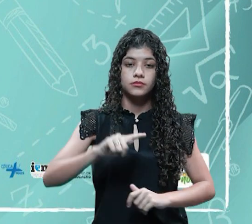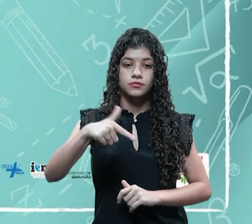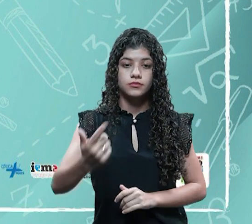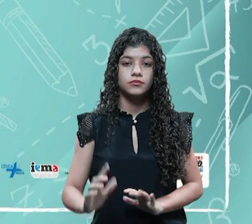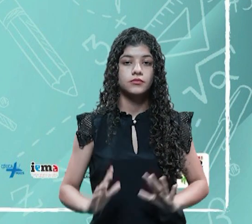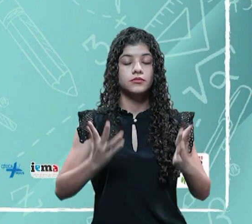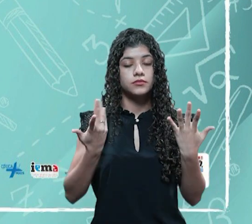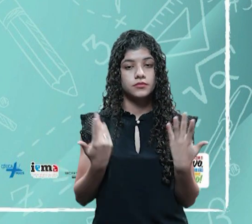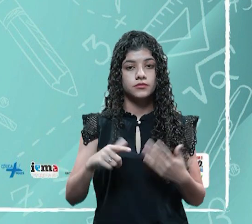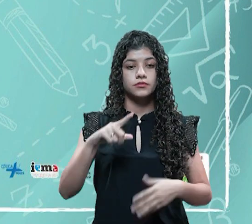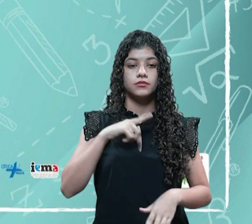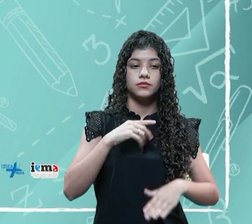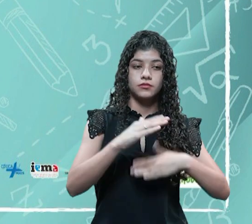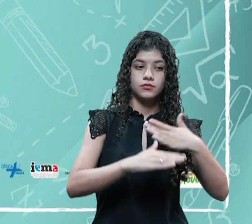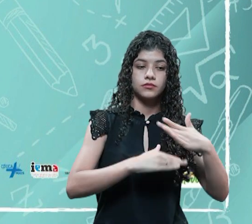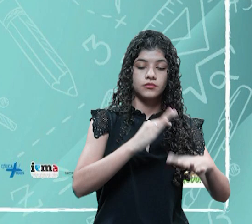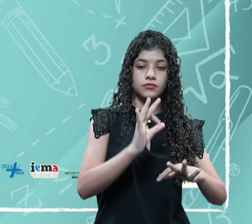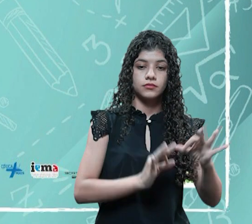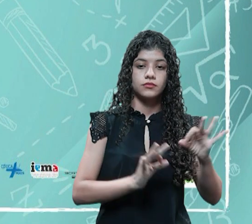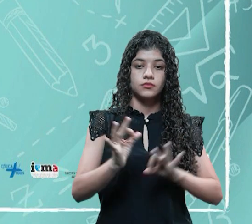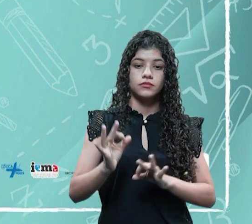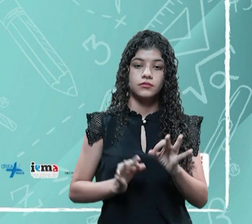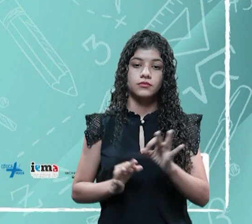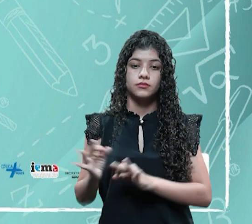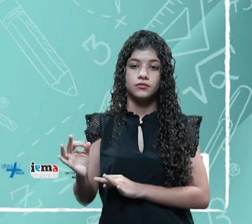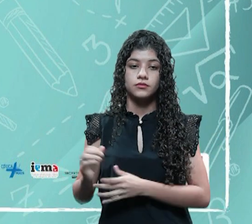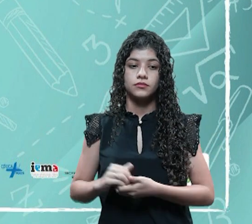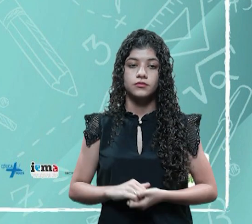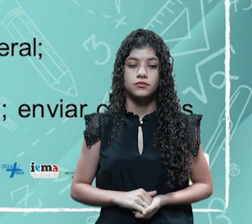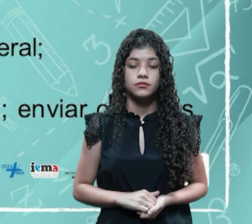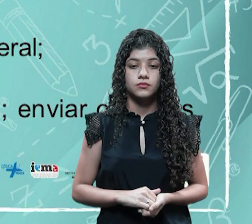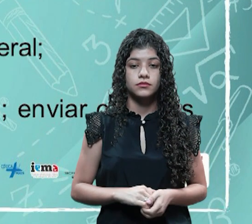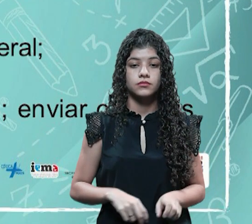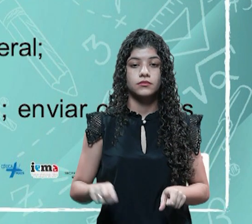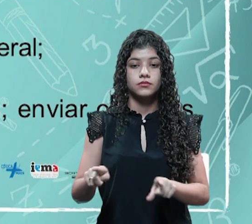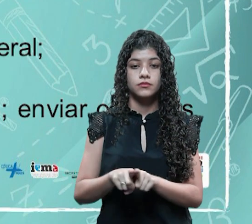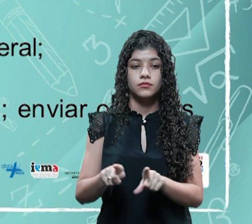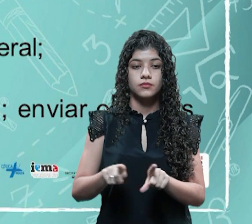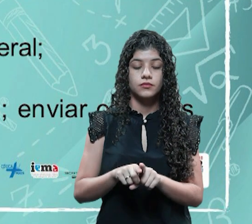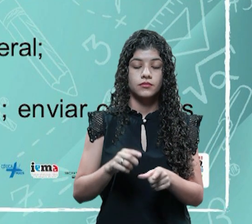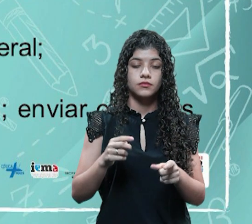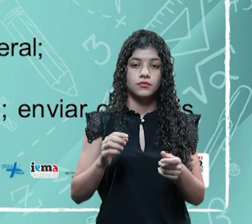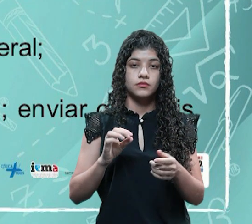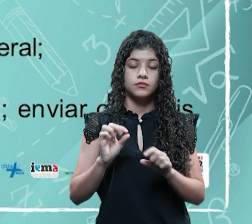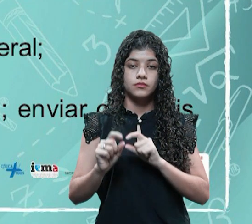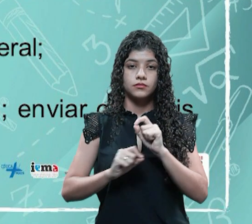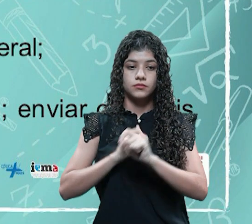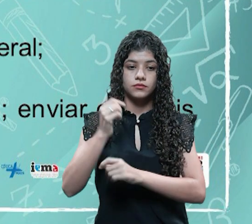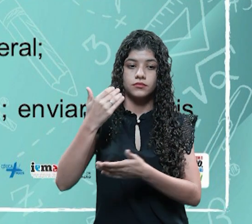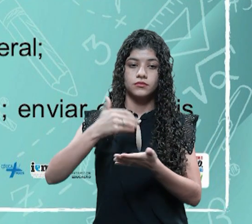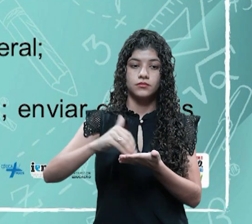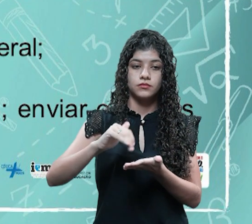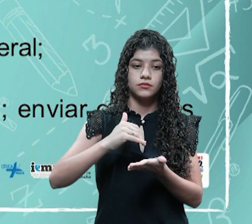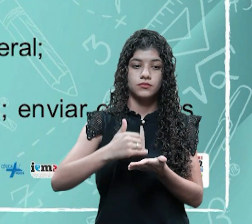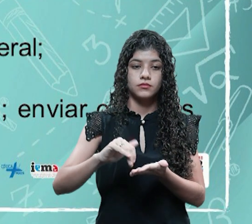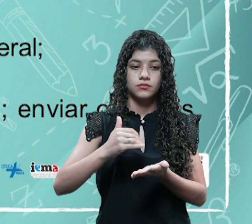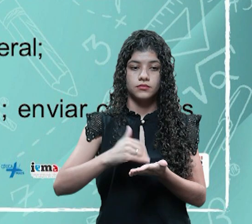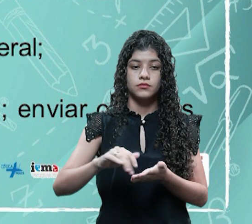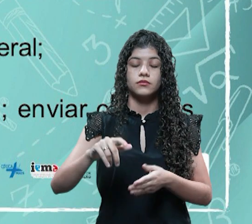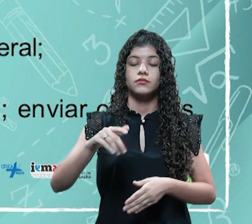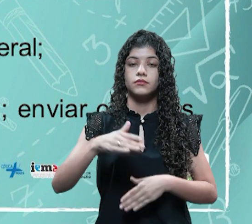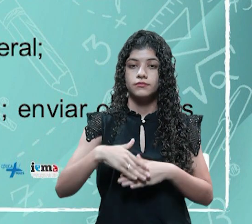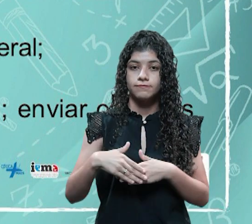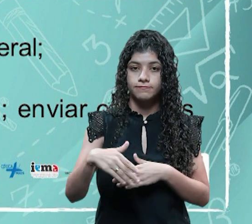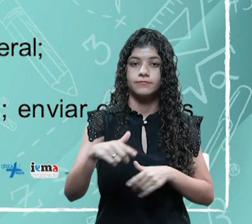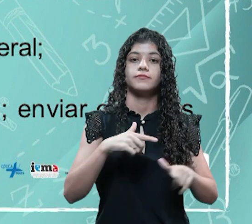o pós-eventos faz parte desse processo de planejamento. Assim como os serviços de secretaria, né, que